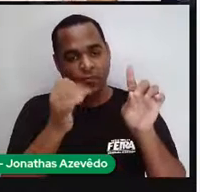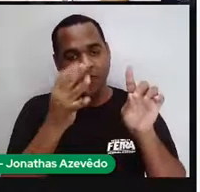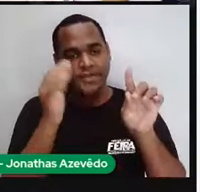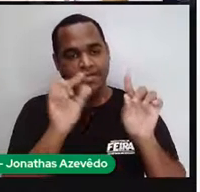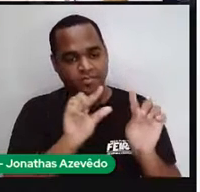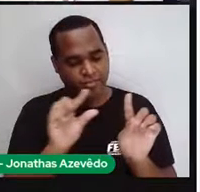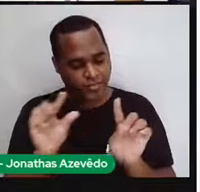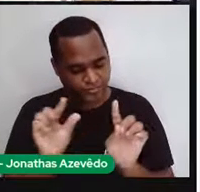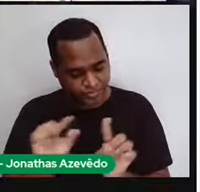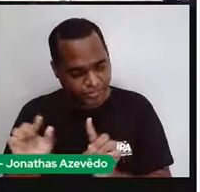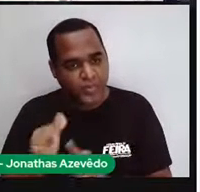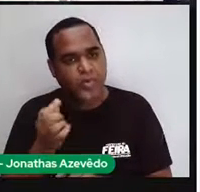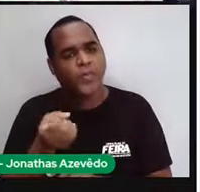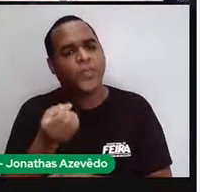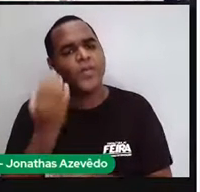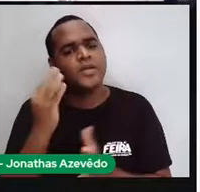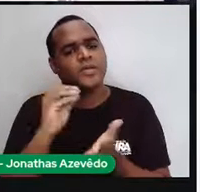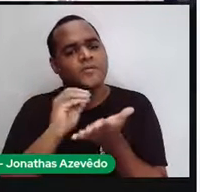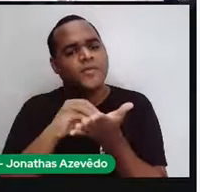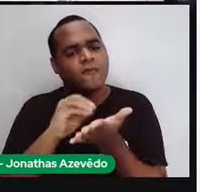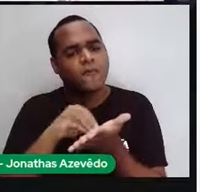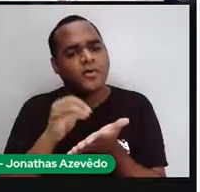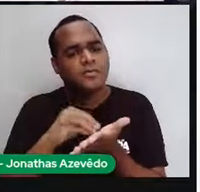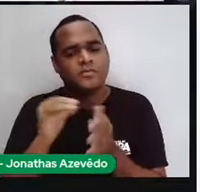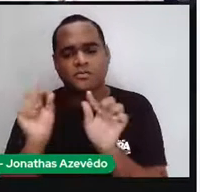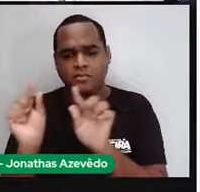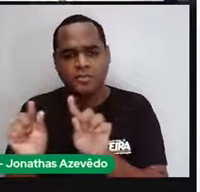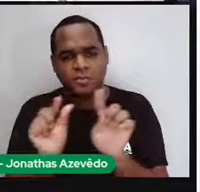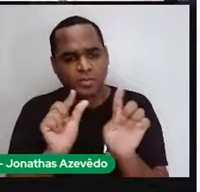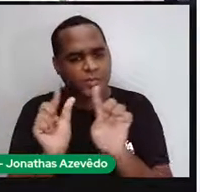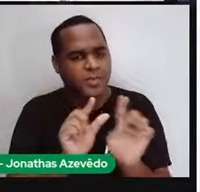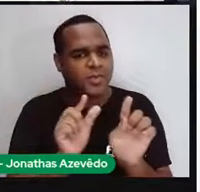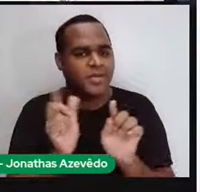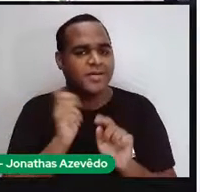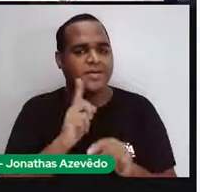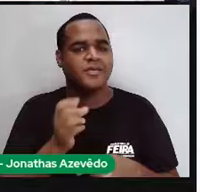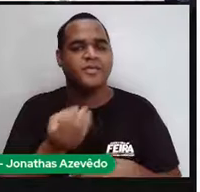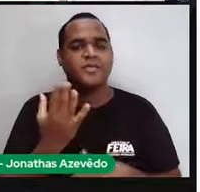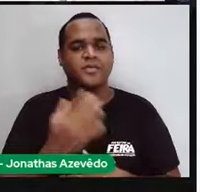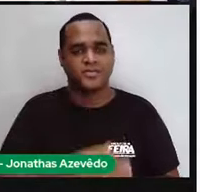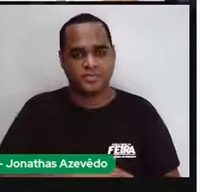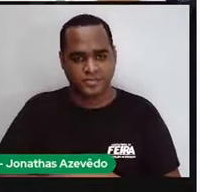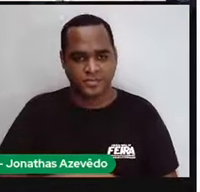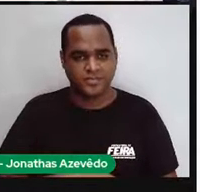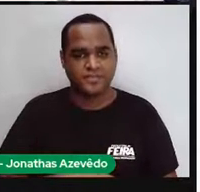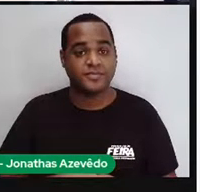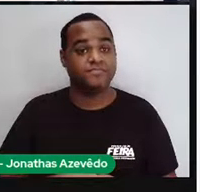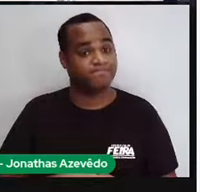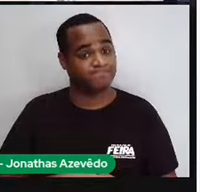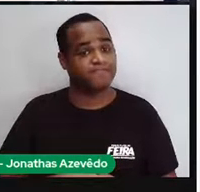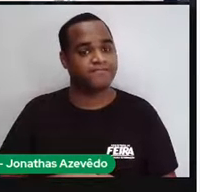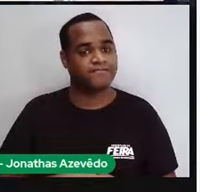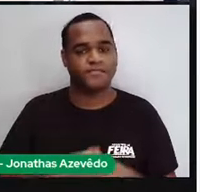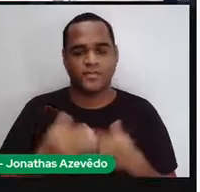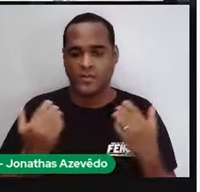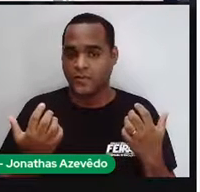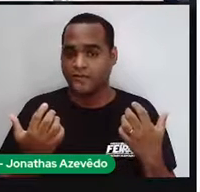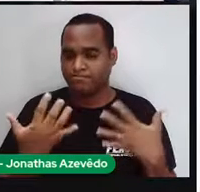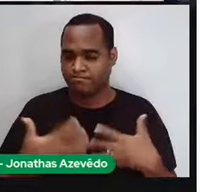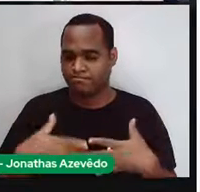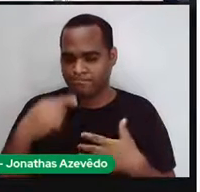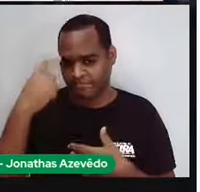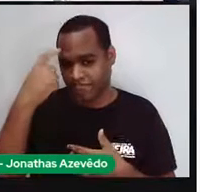plaquinhas de grama eu ainda consigo colocar ali dentro bom então é isso que a gente tem que